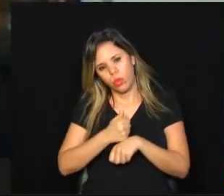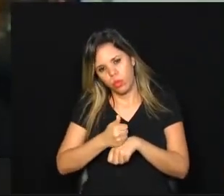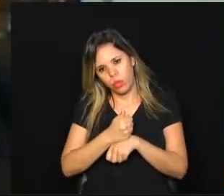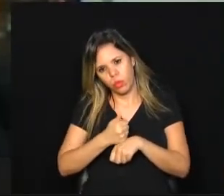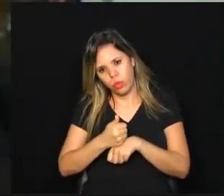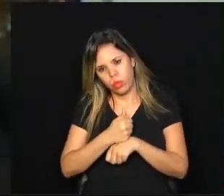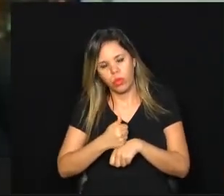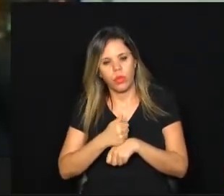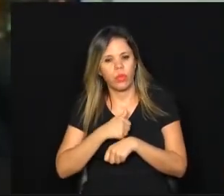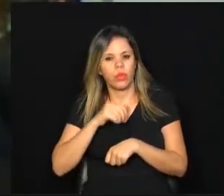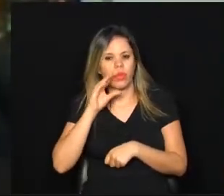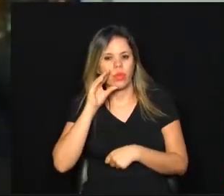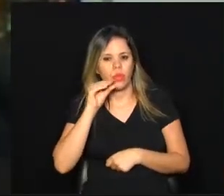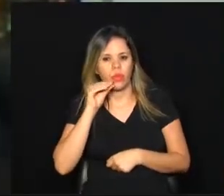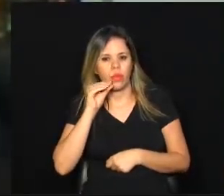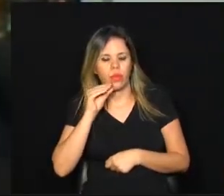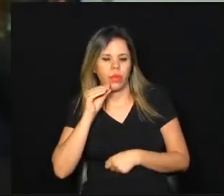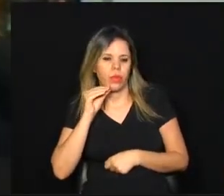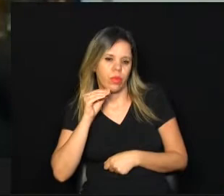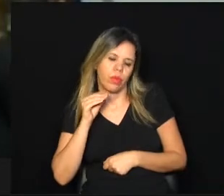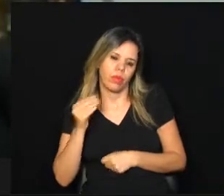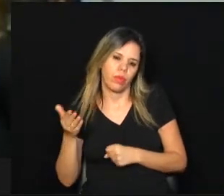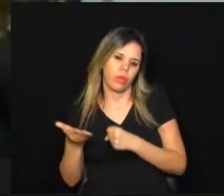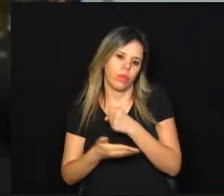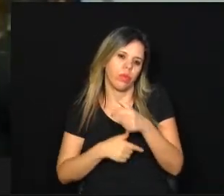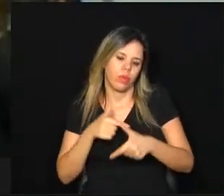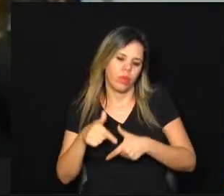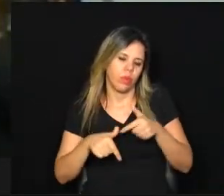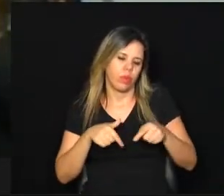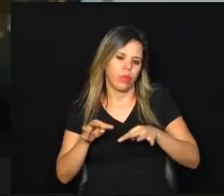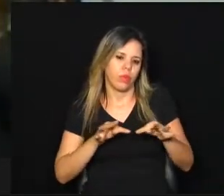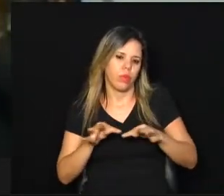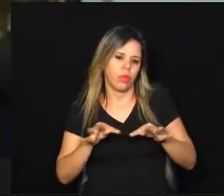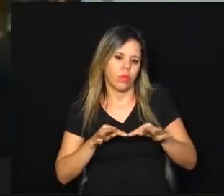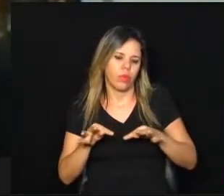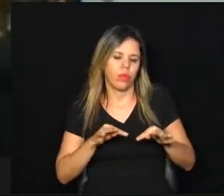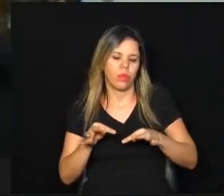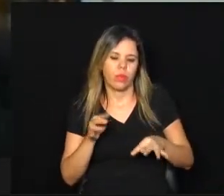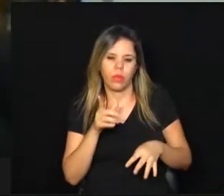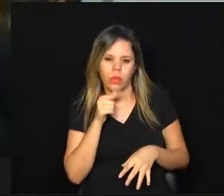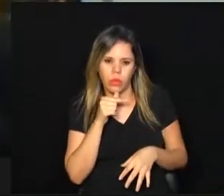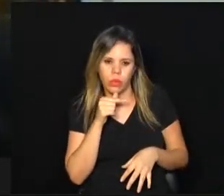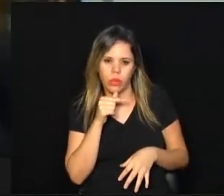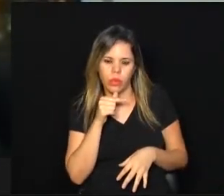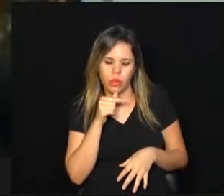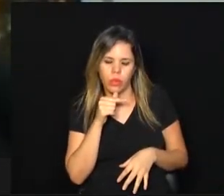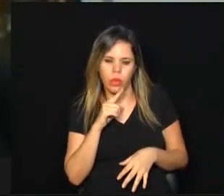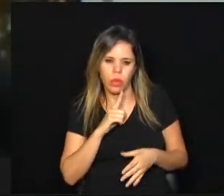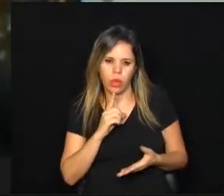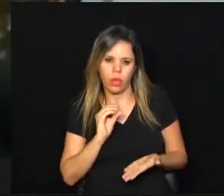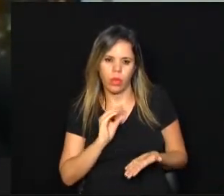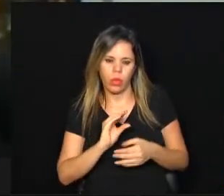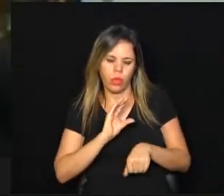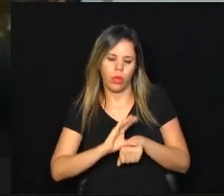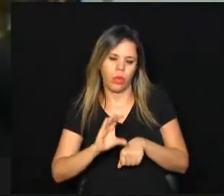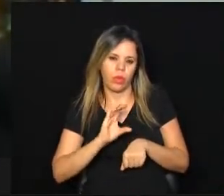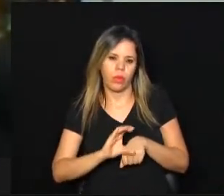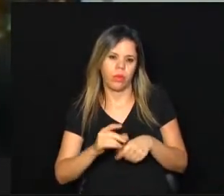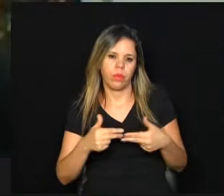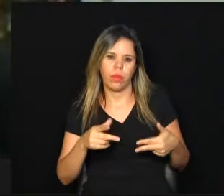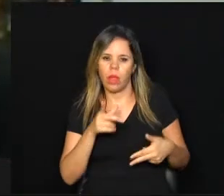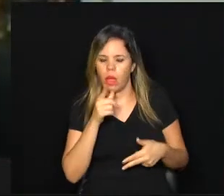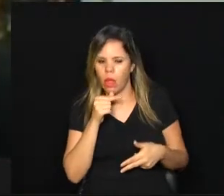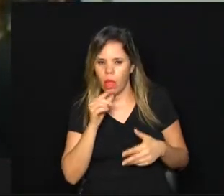o funcionário de base das concessionárias de saneamento. O consórcio tem aplicado cursos, né? Água e